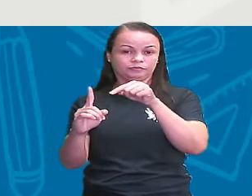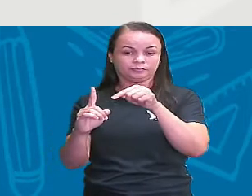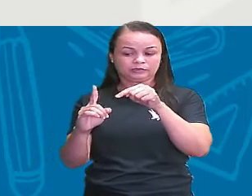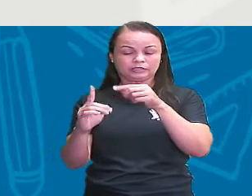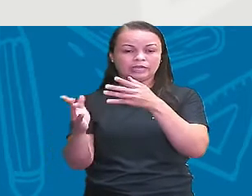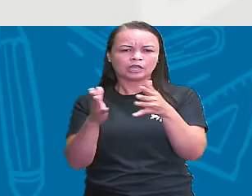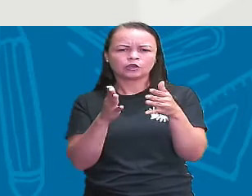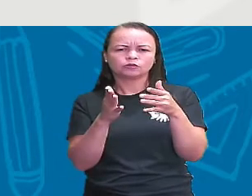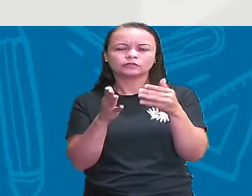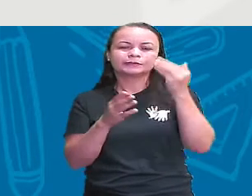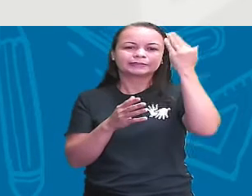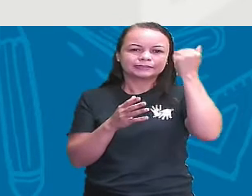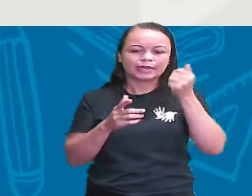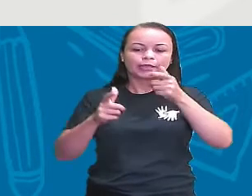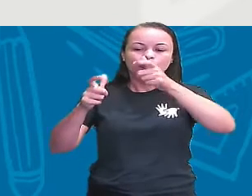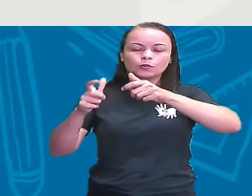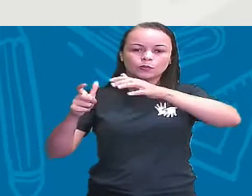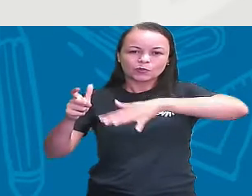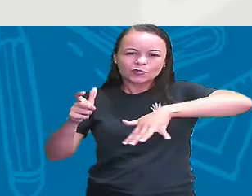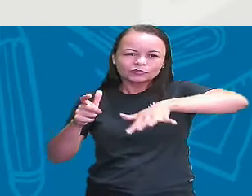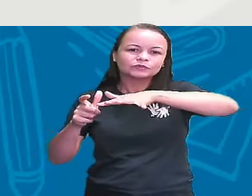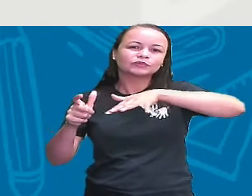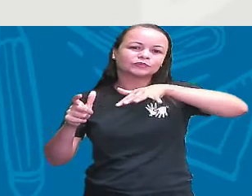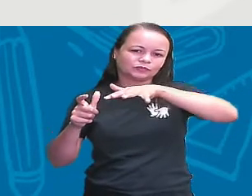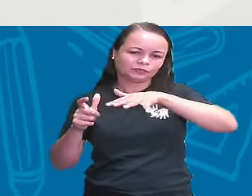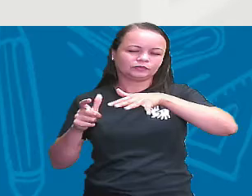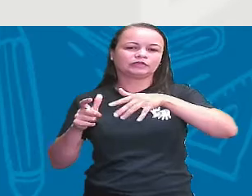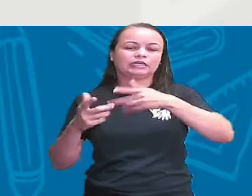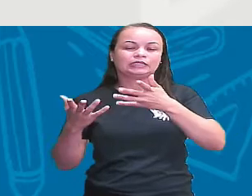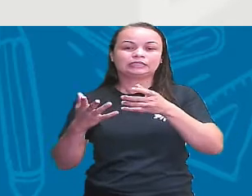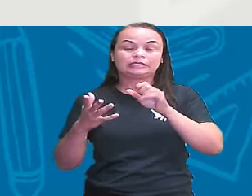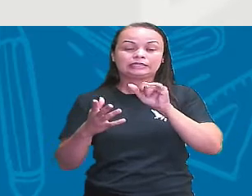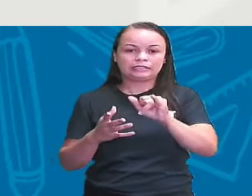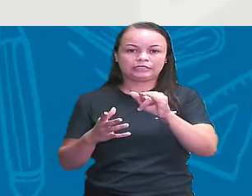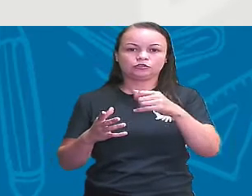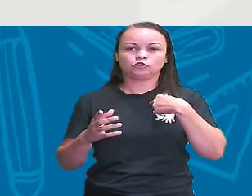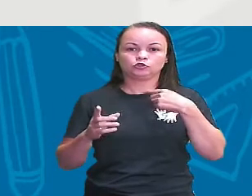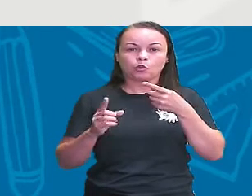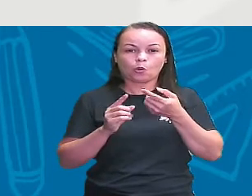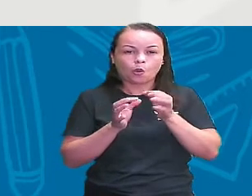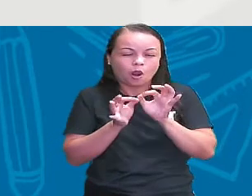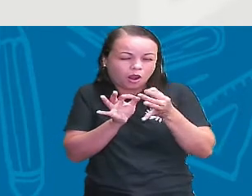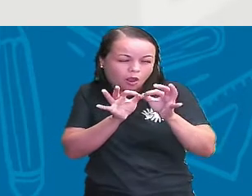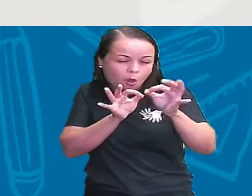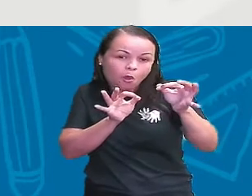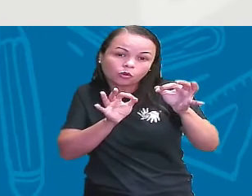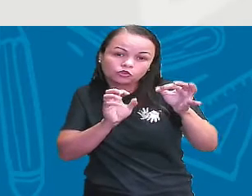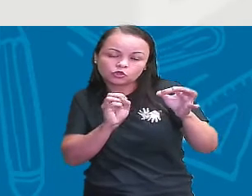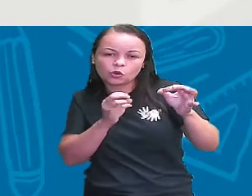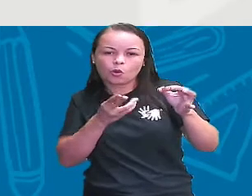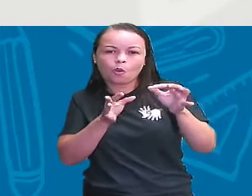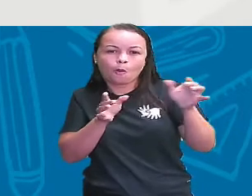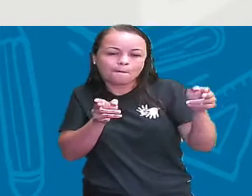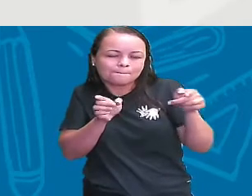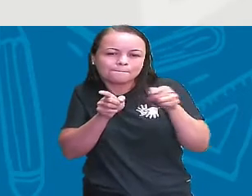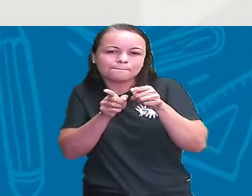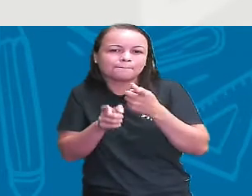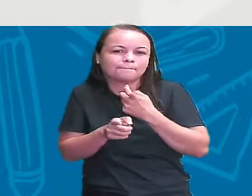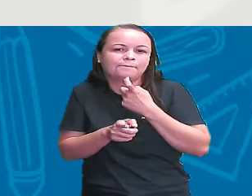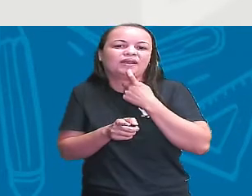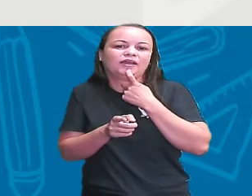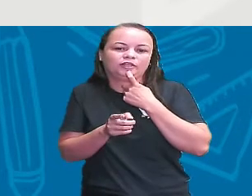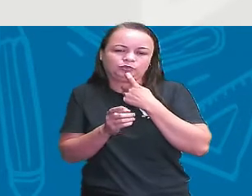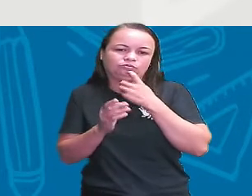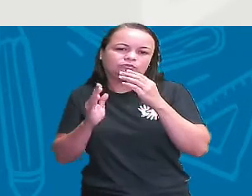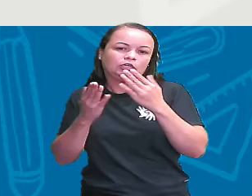uma dimensão espacial se eu estou longe ou se eu estou perto da escola em que eu trabalho,